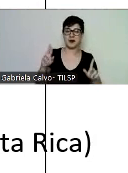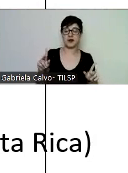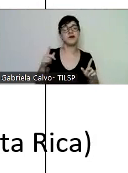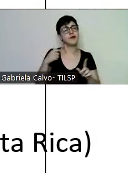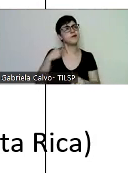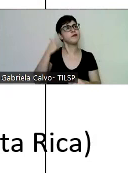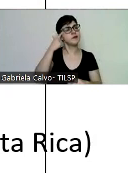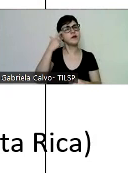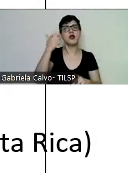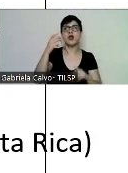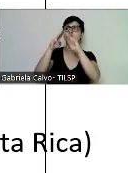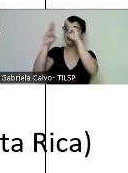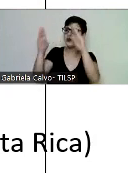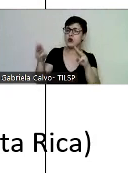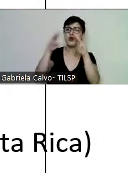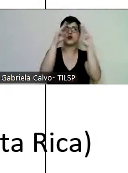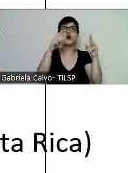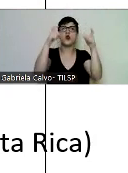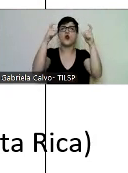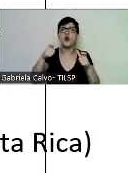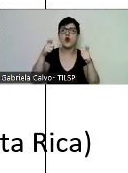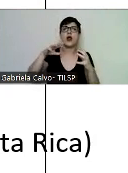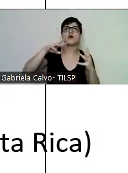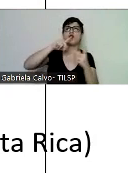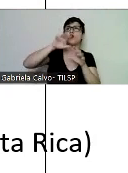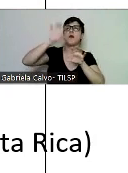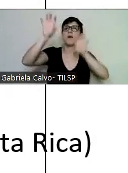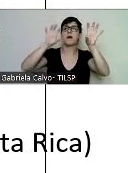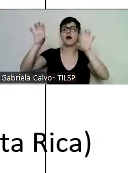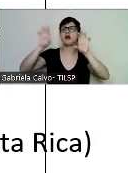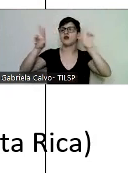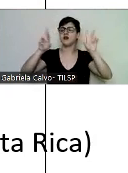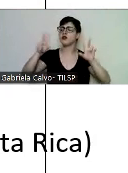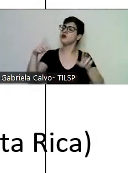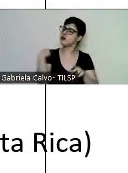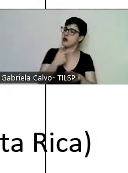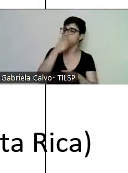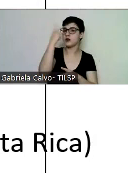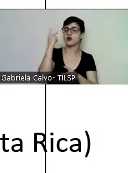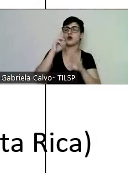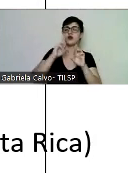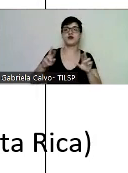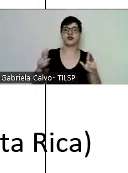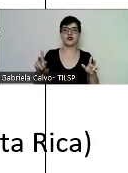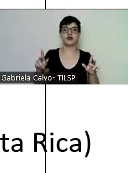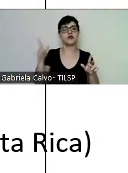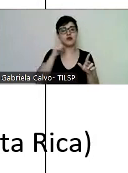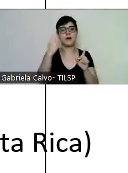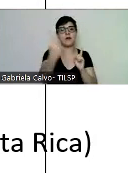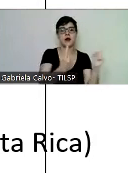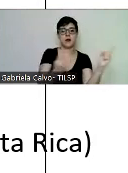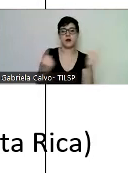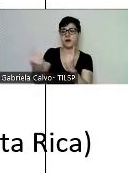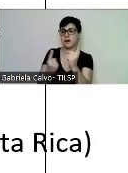museus de diferentes tipos Né desde museus de arte até museus de história natural até pessoas envolvidas contra